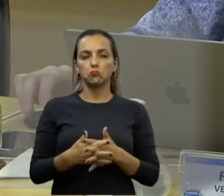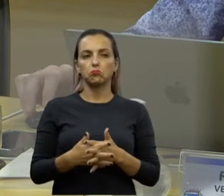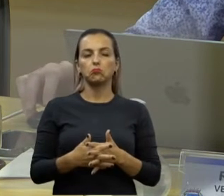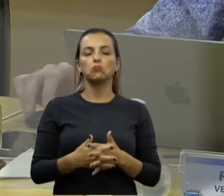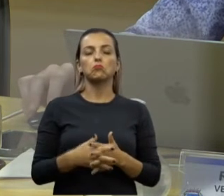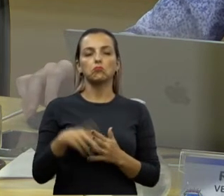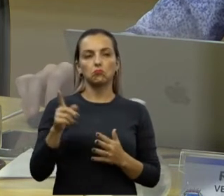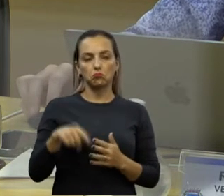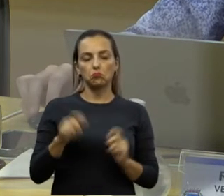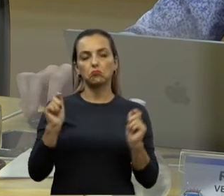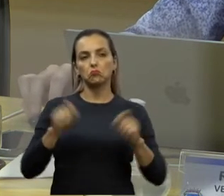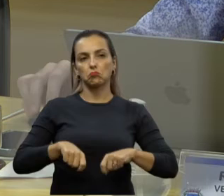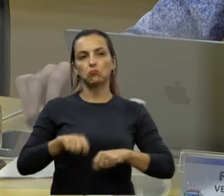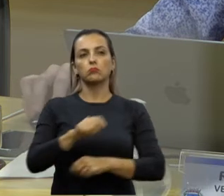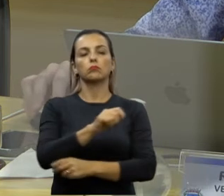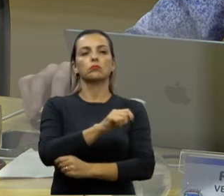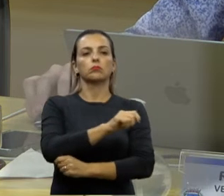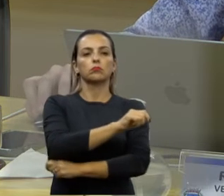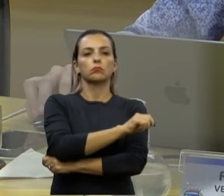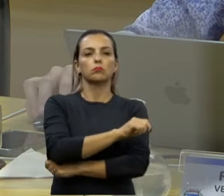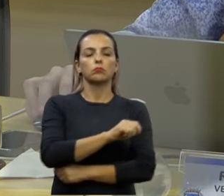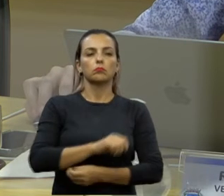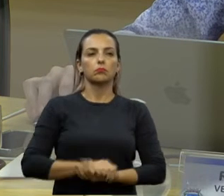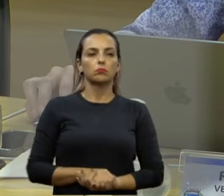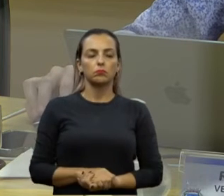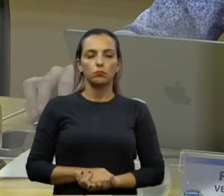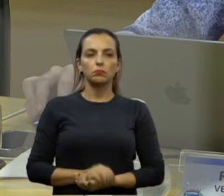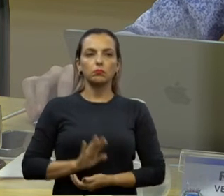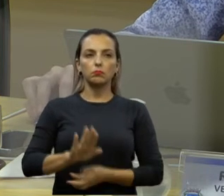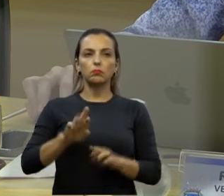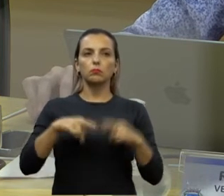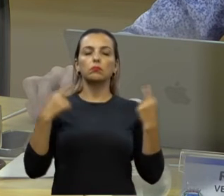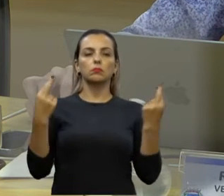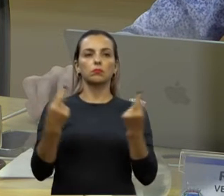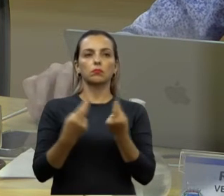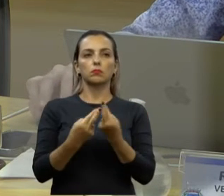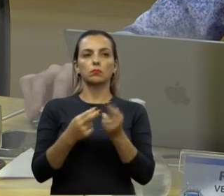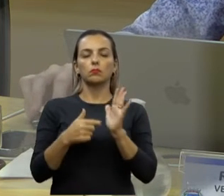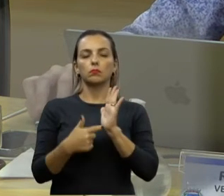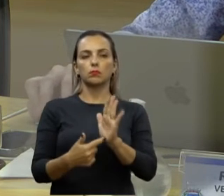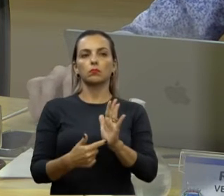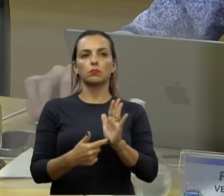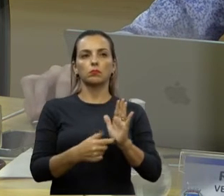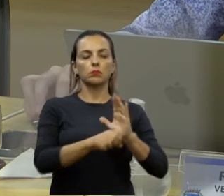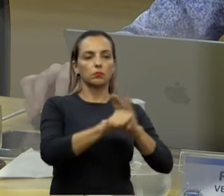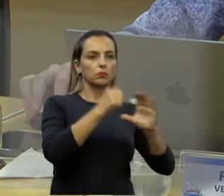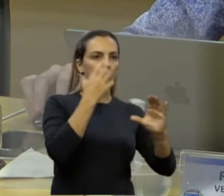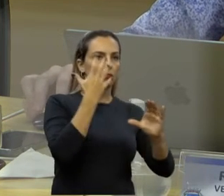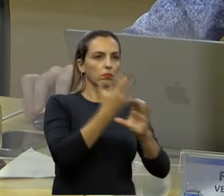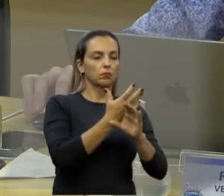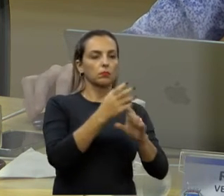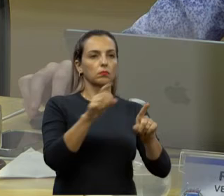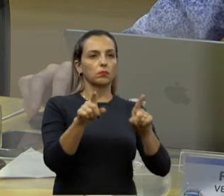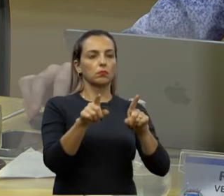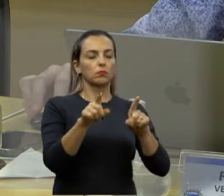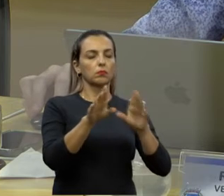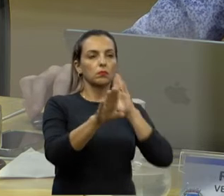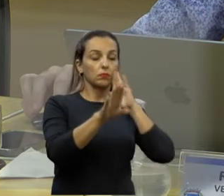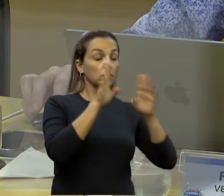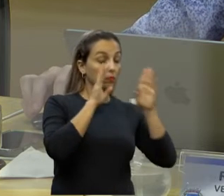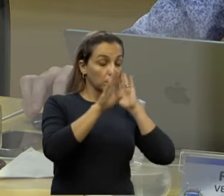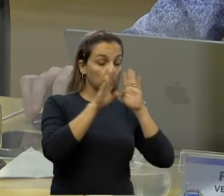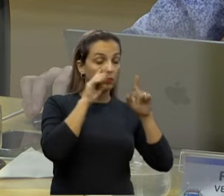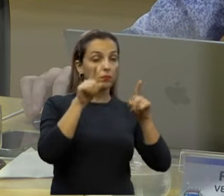coisa nesse sentido mas a sessão está sendo transmitida pelo Facebook e pela TV Câmara também